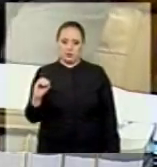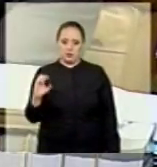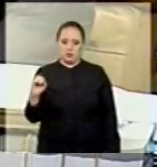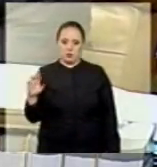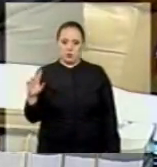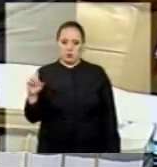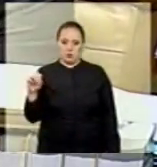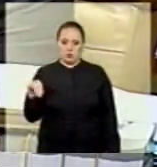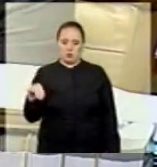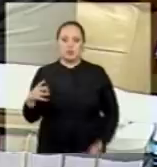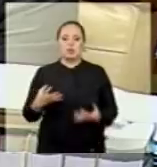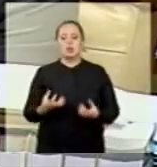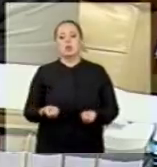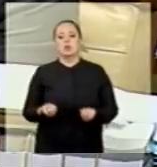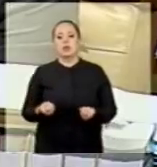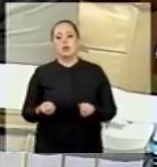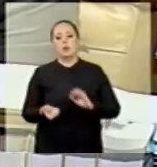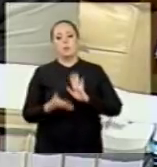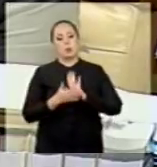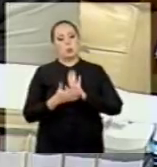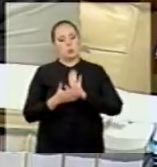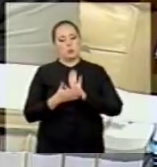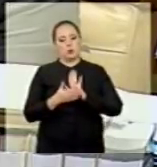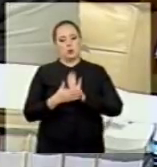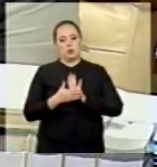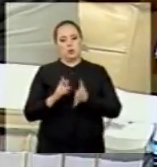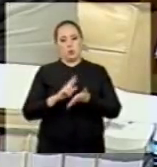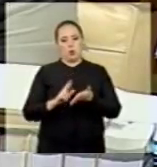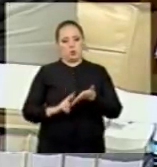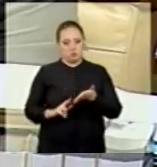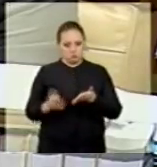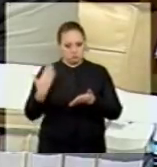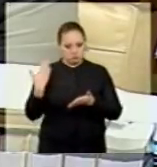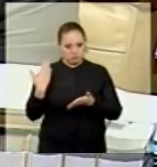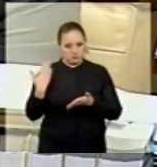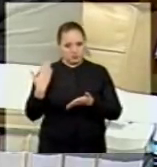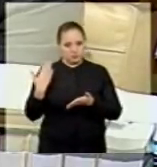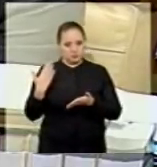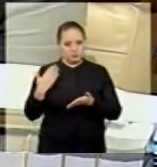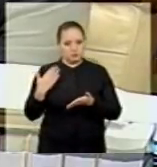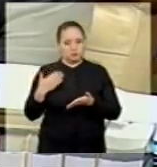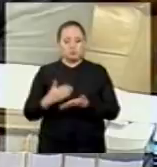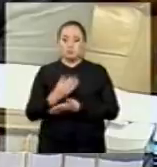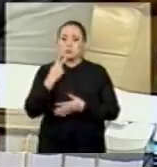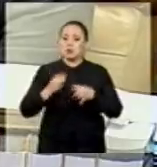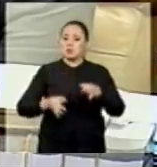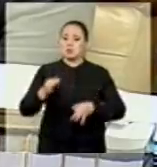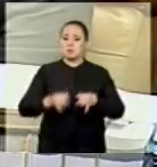acolhendo a proposta do eminente relator, proferiu o julgamento que se